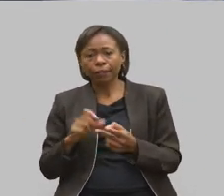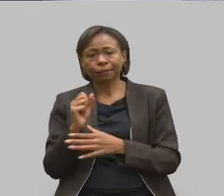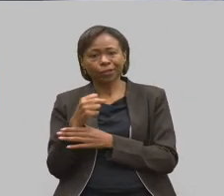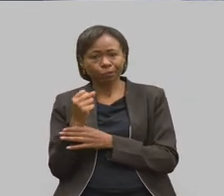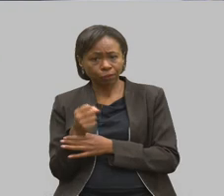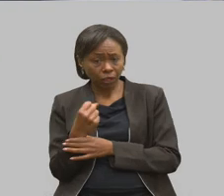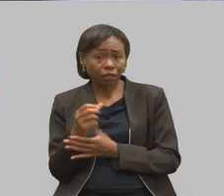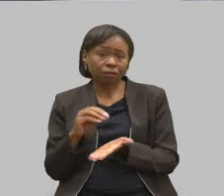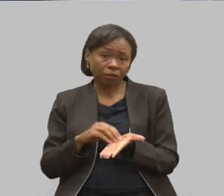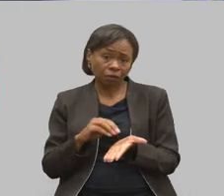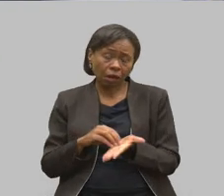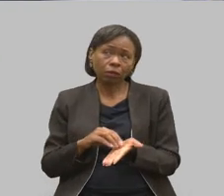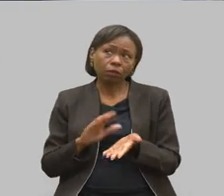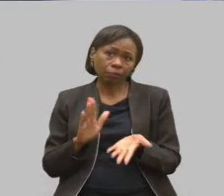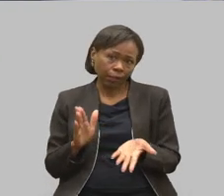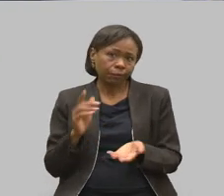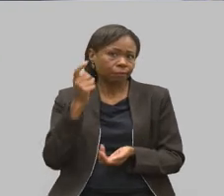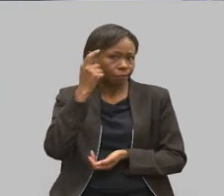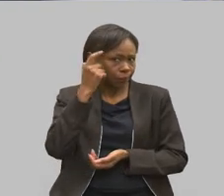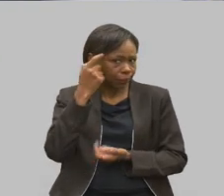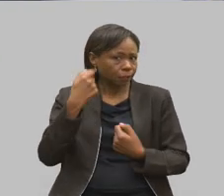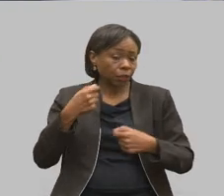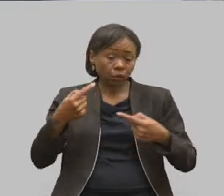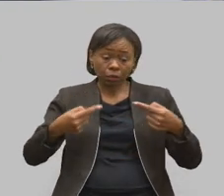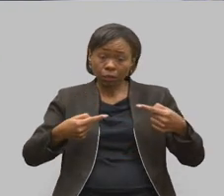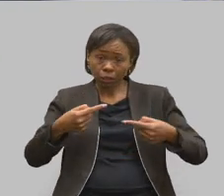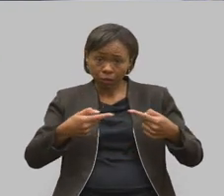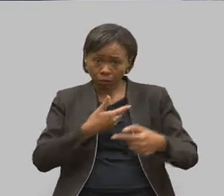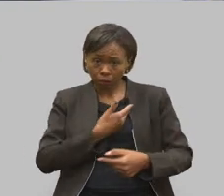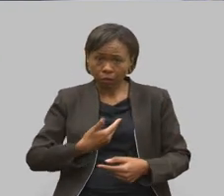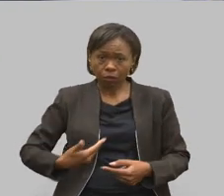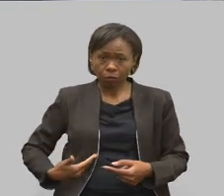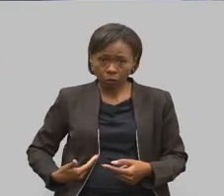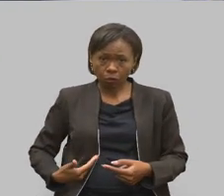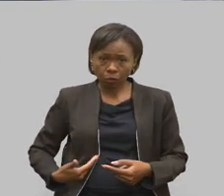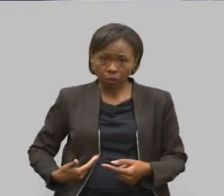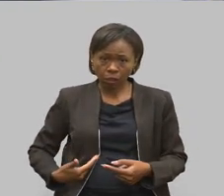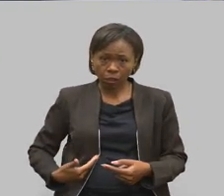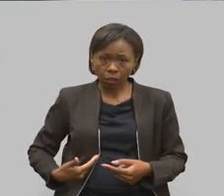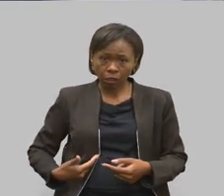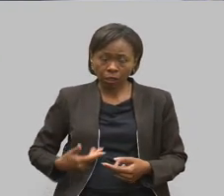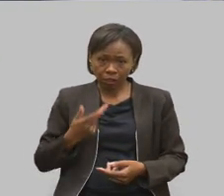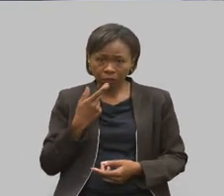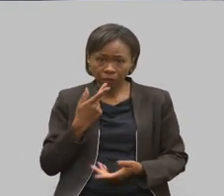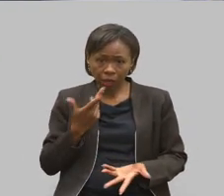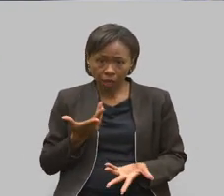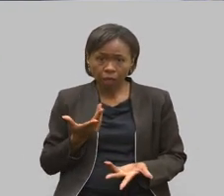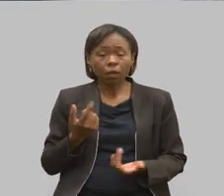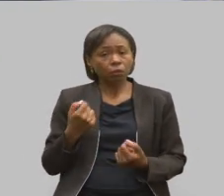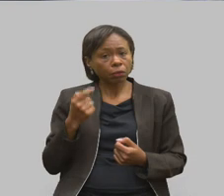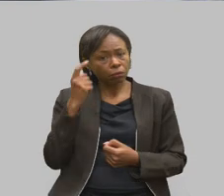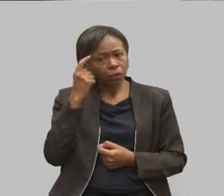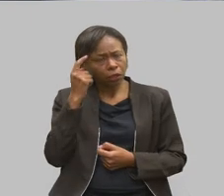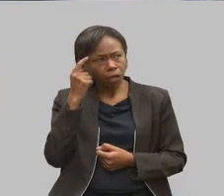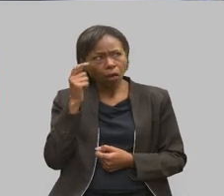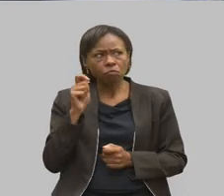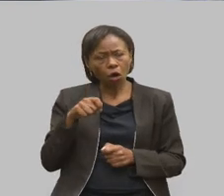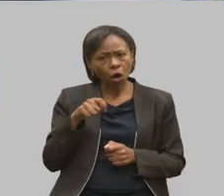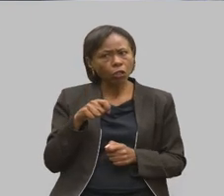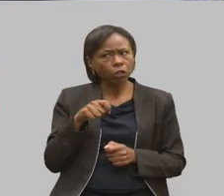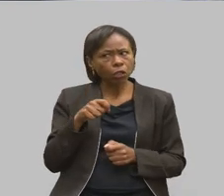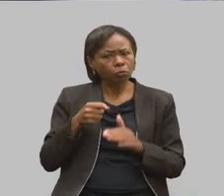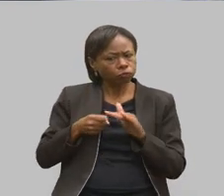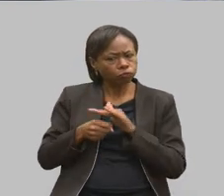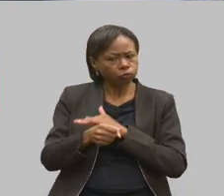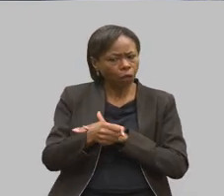em políticas públicas porque ao falar em colocar uma política vigente a gente precisa pensar eu consigo levar esse profissional para atender de